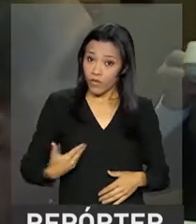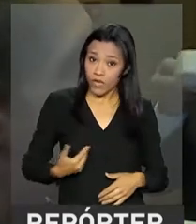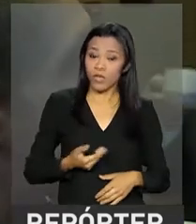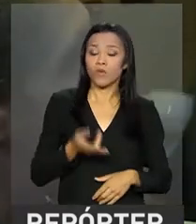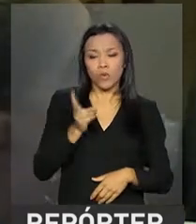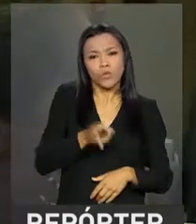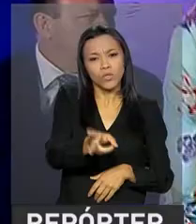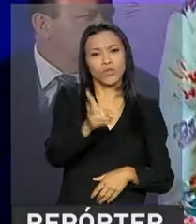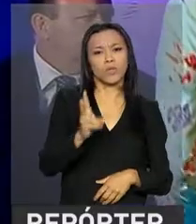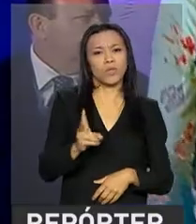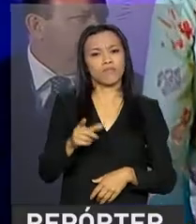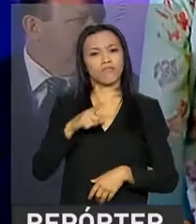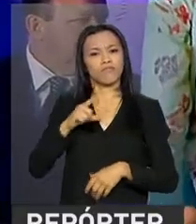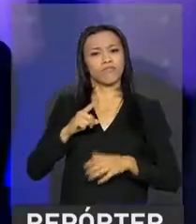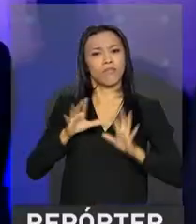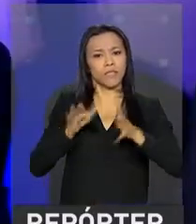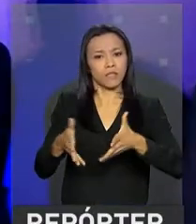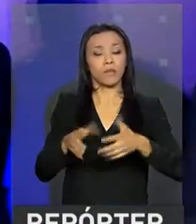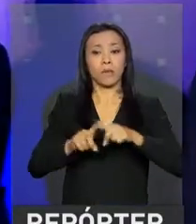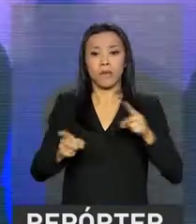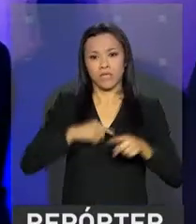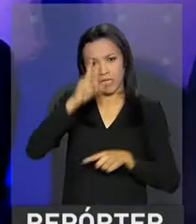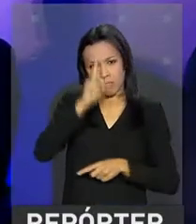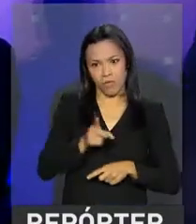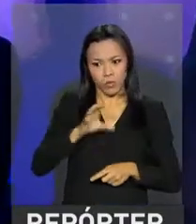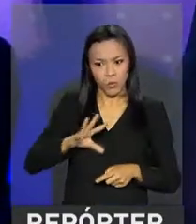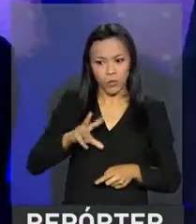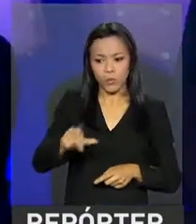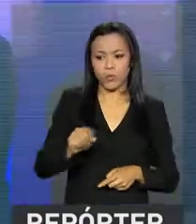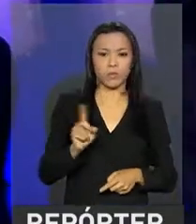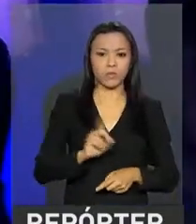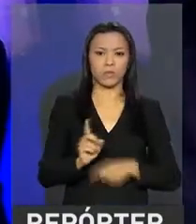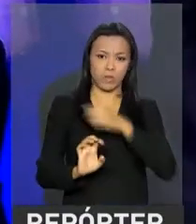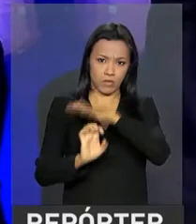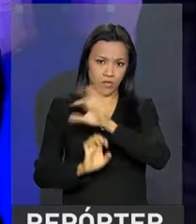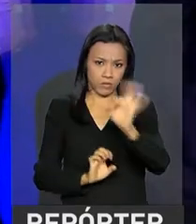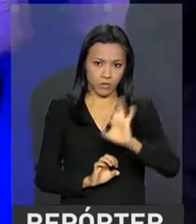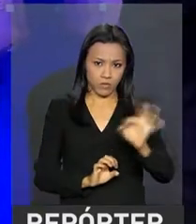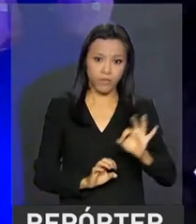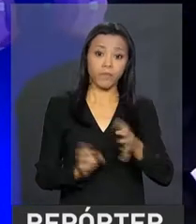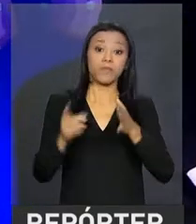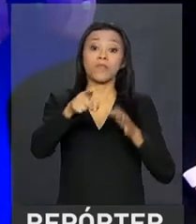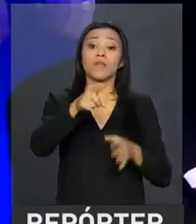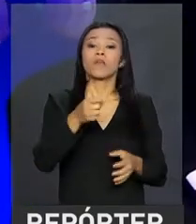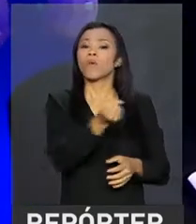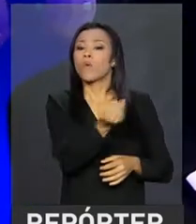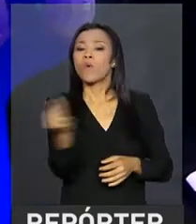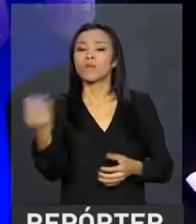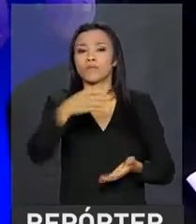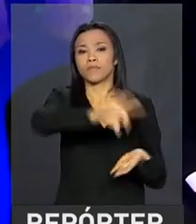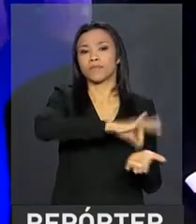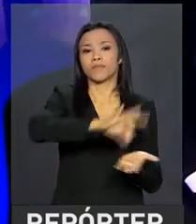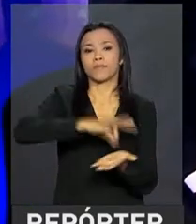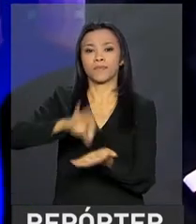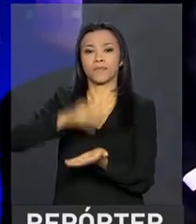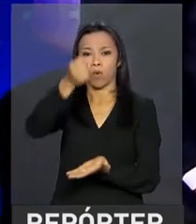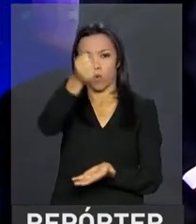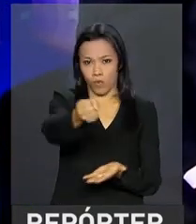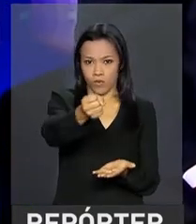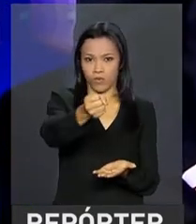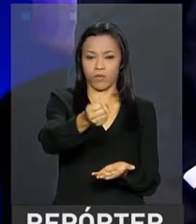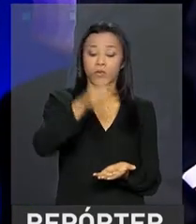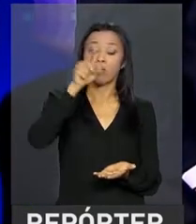tomar o controle da empresa representantes dos governos e de empresas dos dois países assinaram oito atos entre eles o